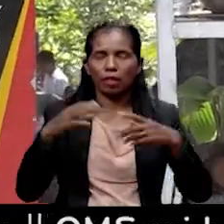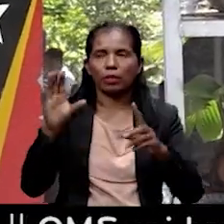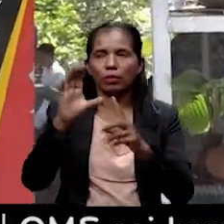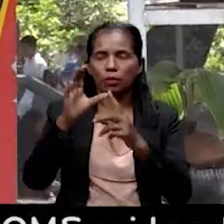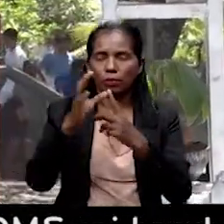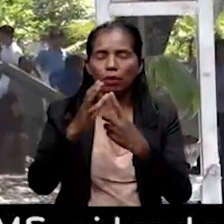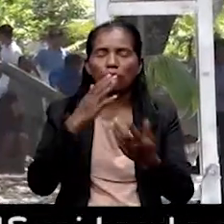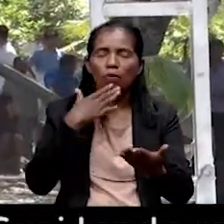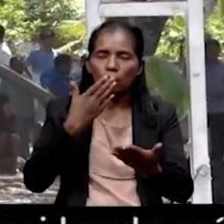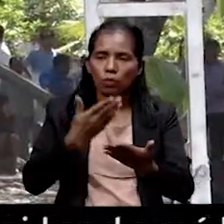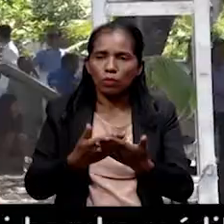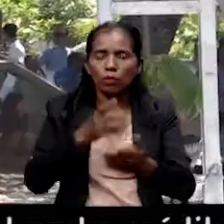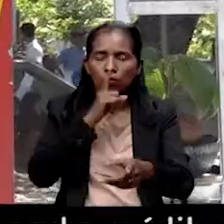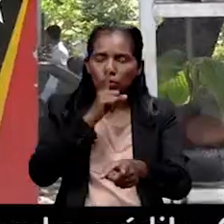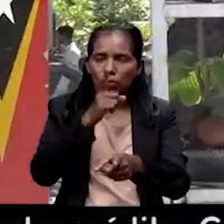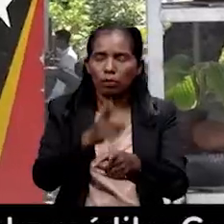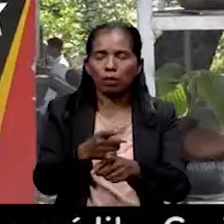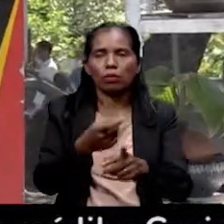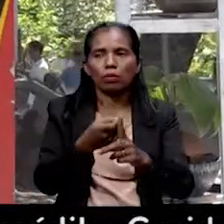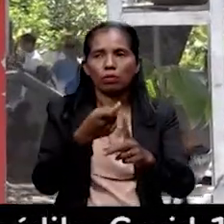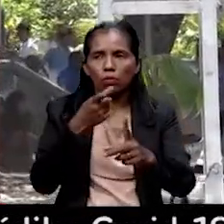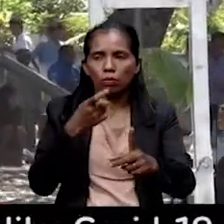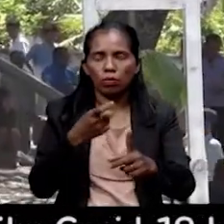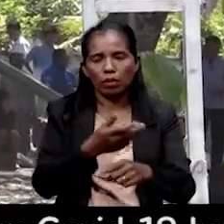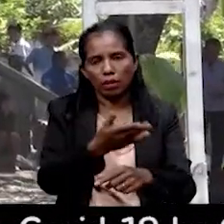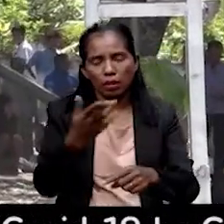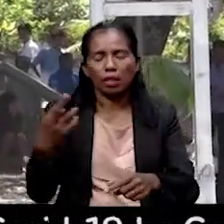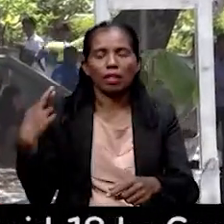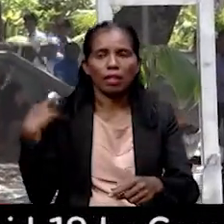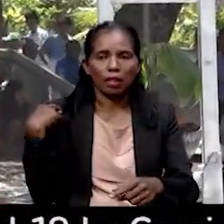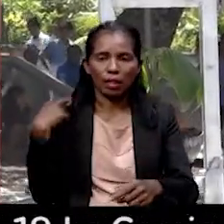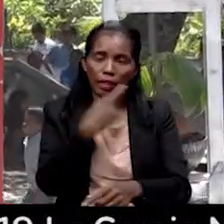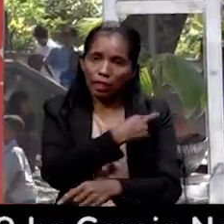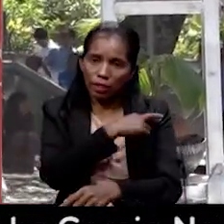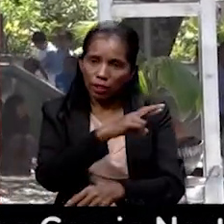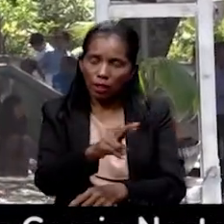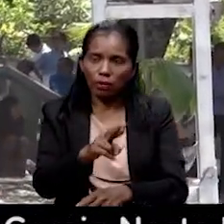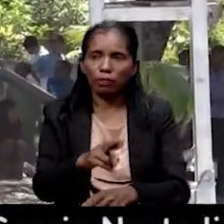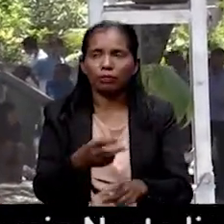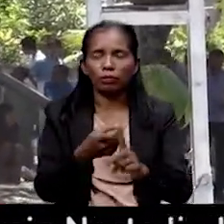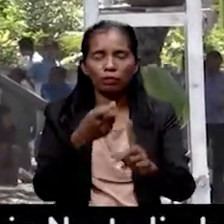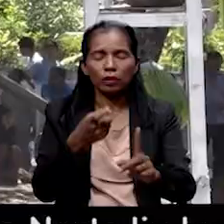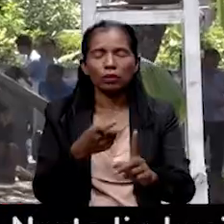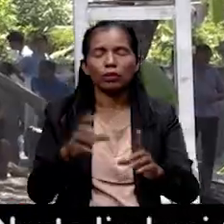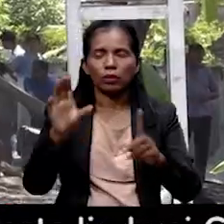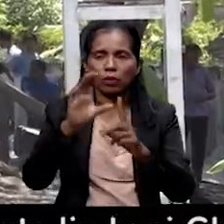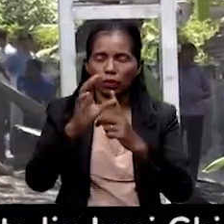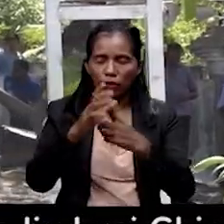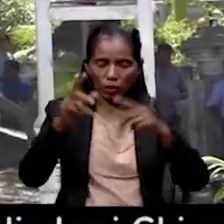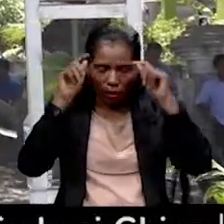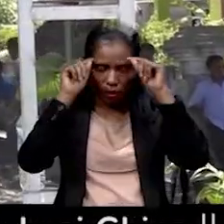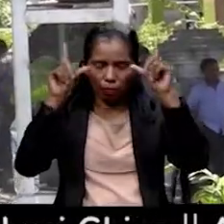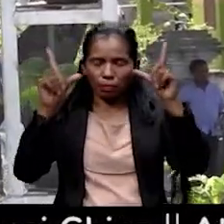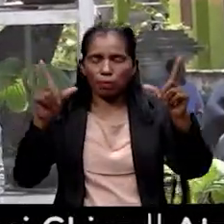pia pepergida liu rusi di religião liu rusi di igreja cultura de boa linha